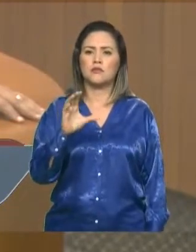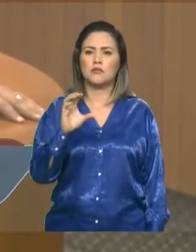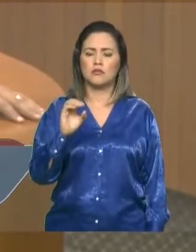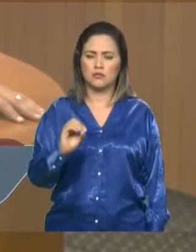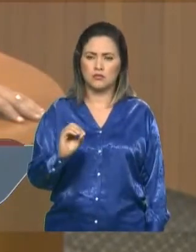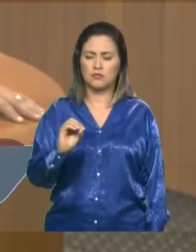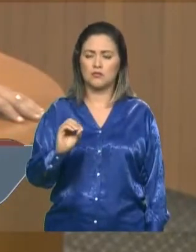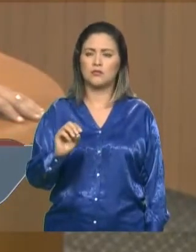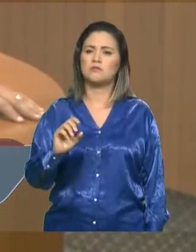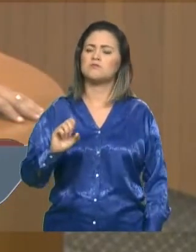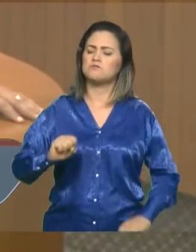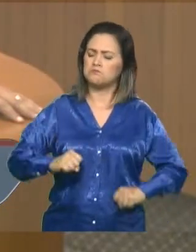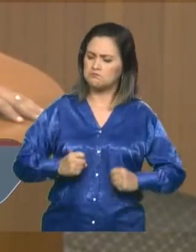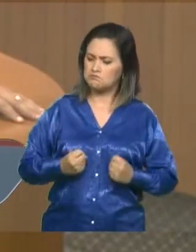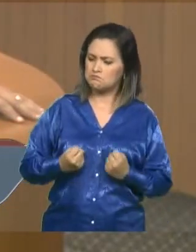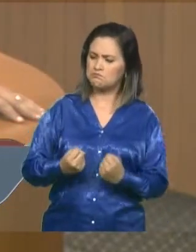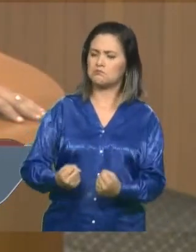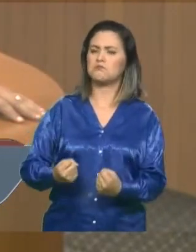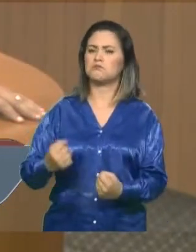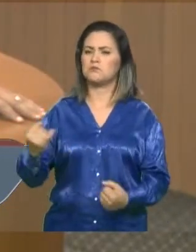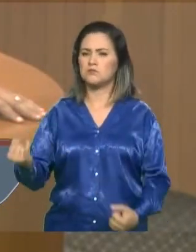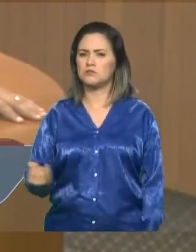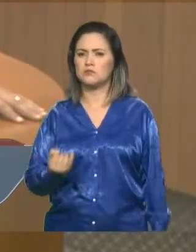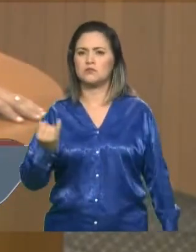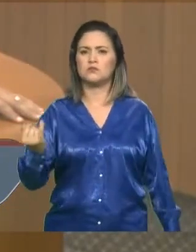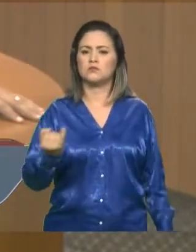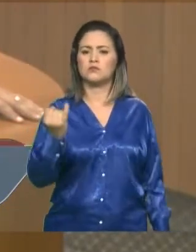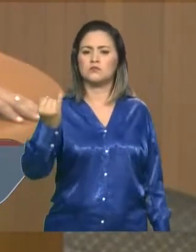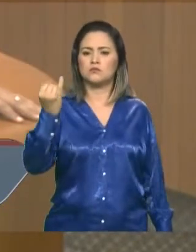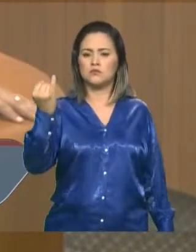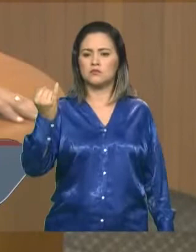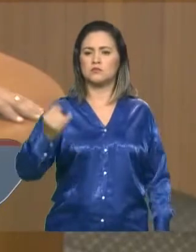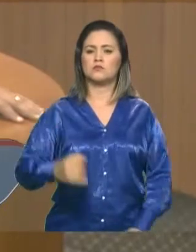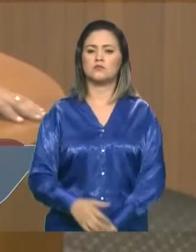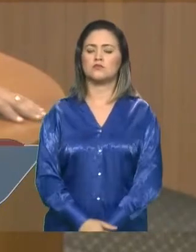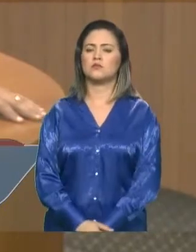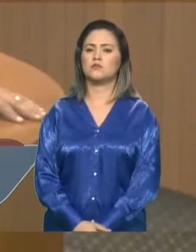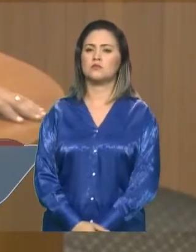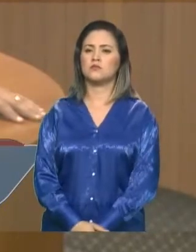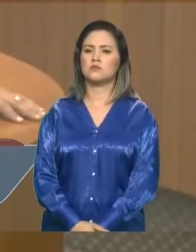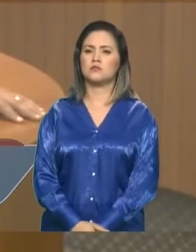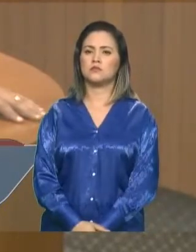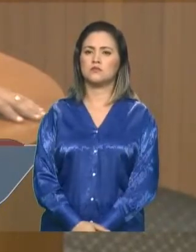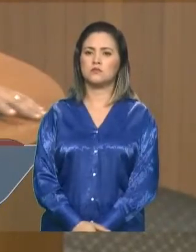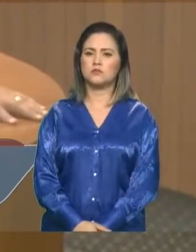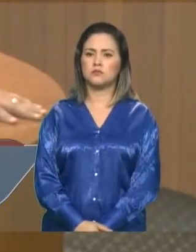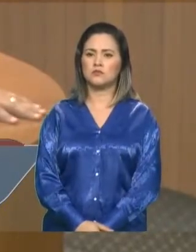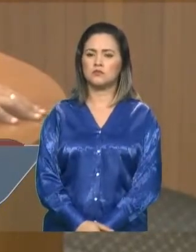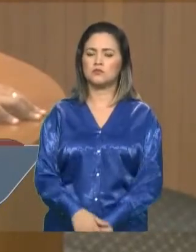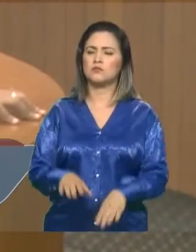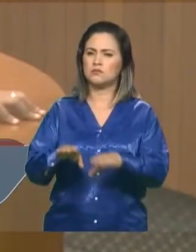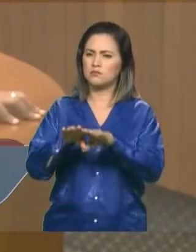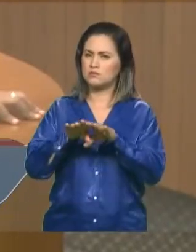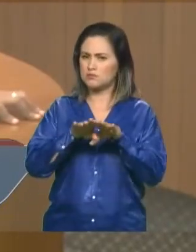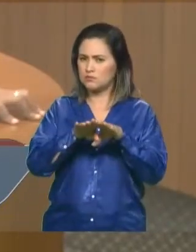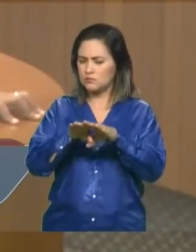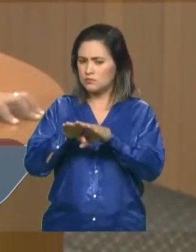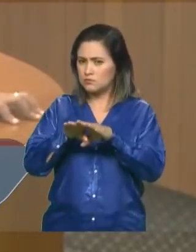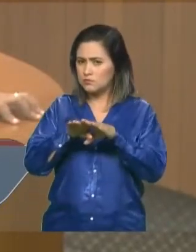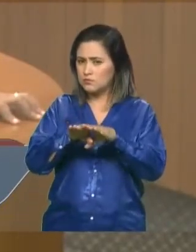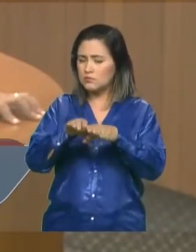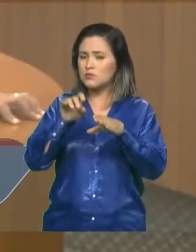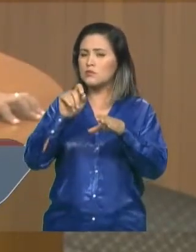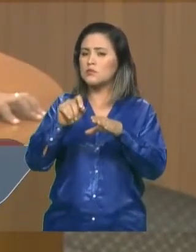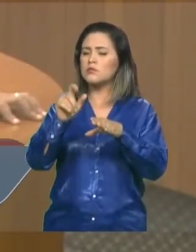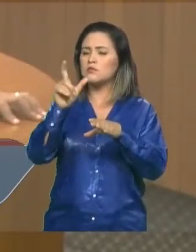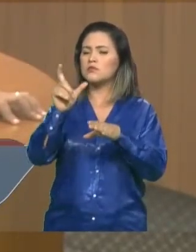forte, emblemático, à altura do PCdoB, com as referências